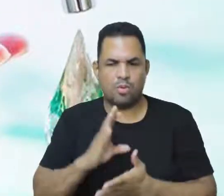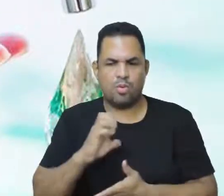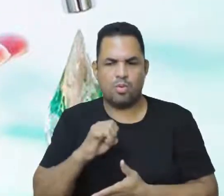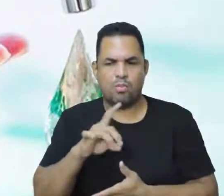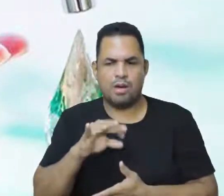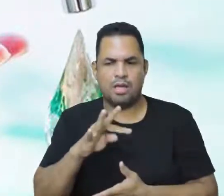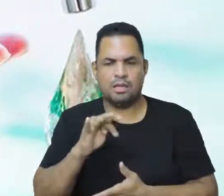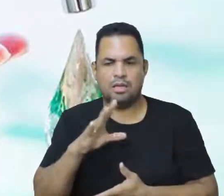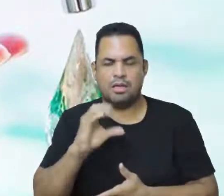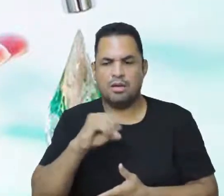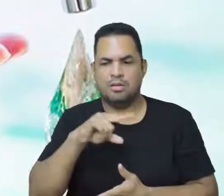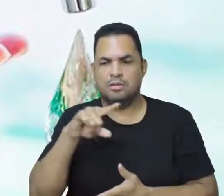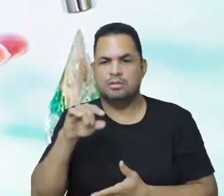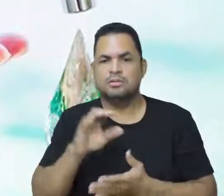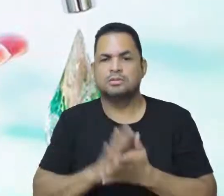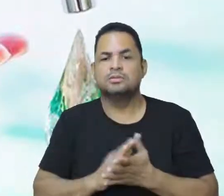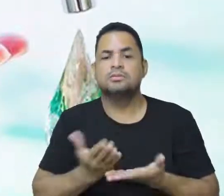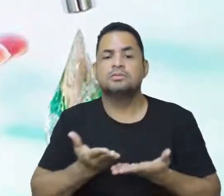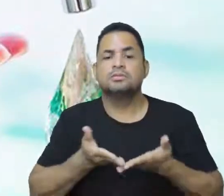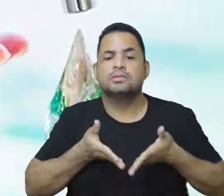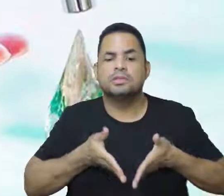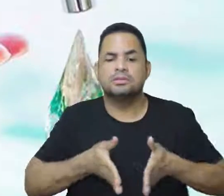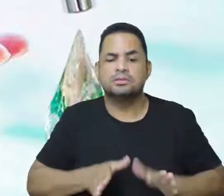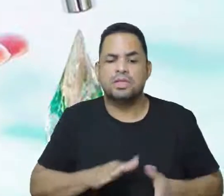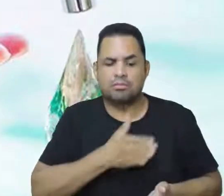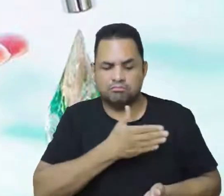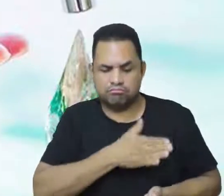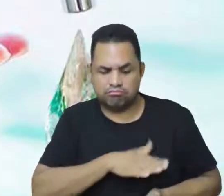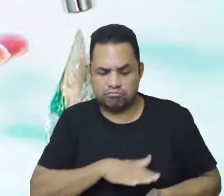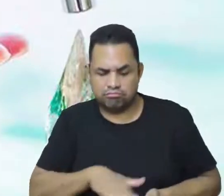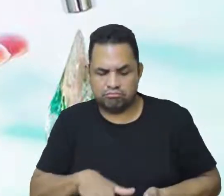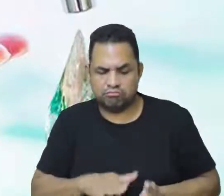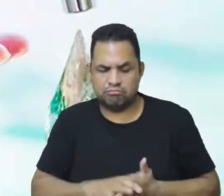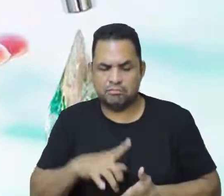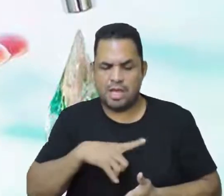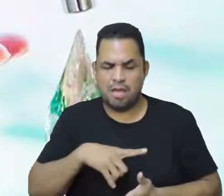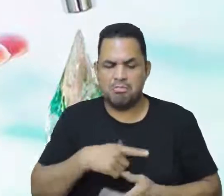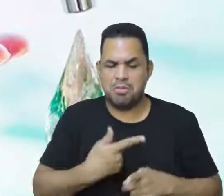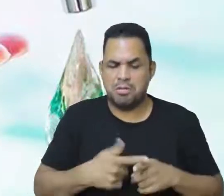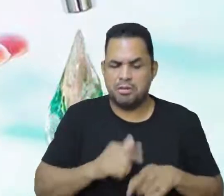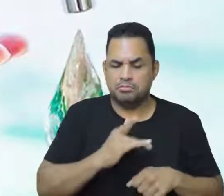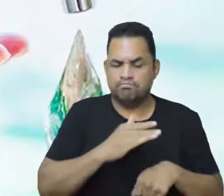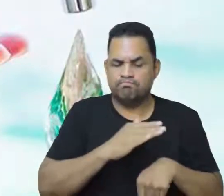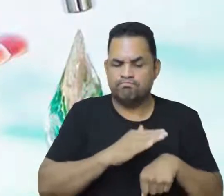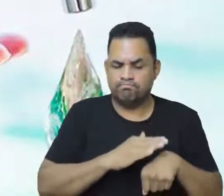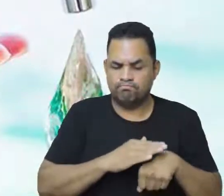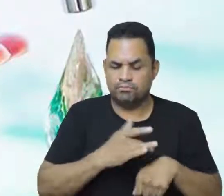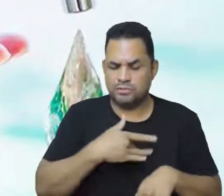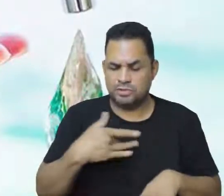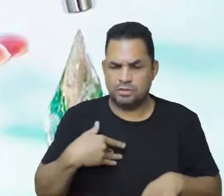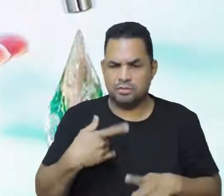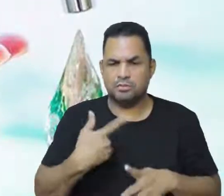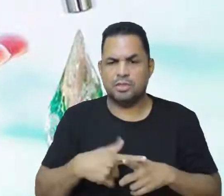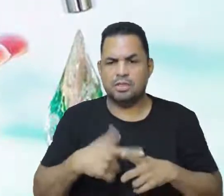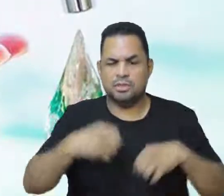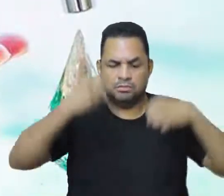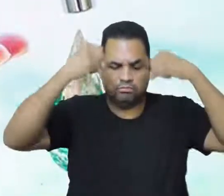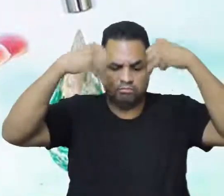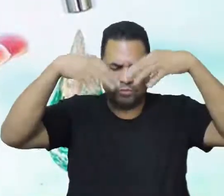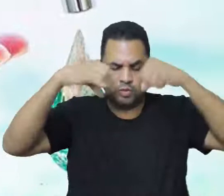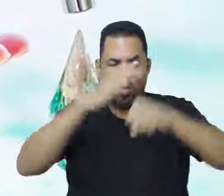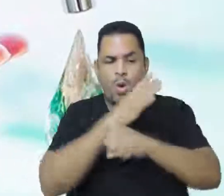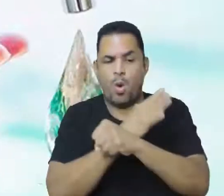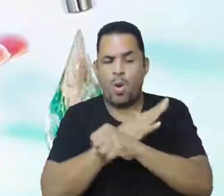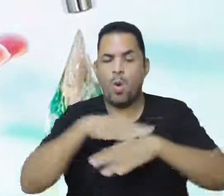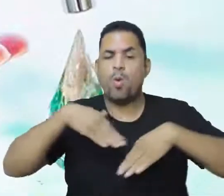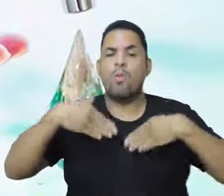Chegava até a nascer crianças com sérios problemas de saúde por causa da chuva ácida. E quando foi